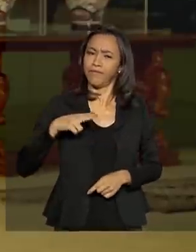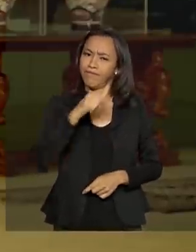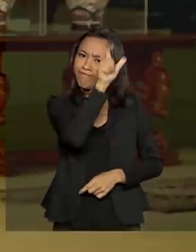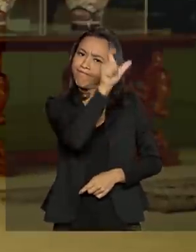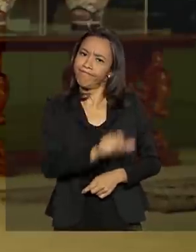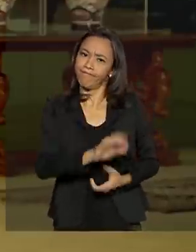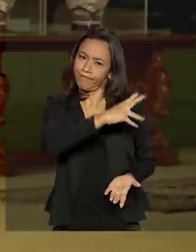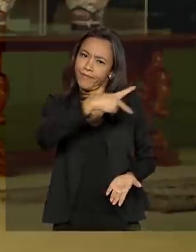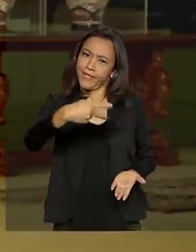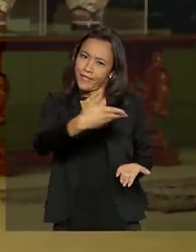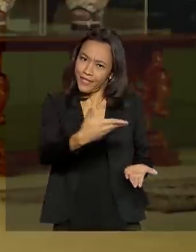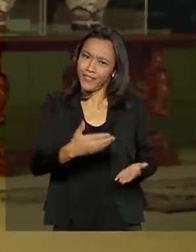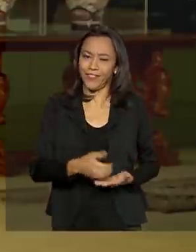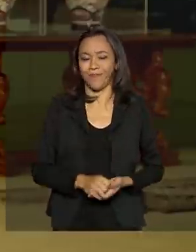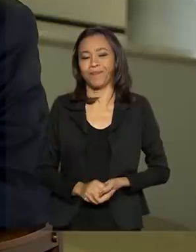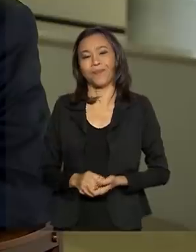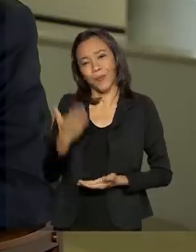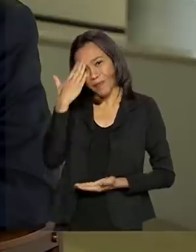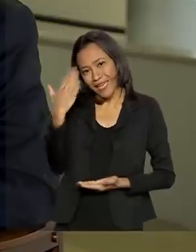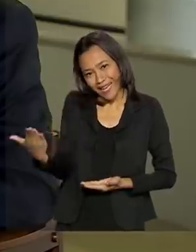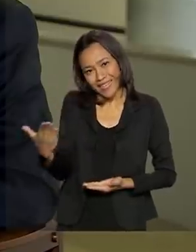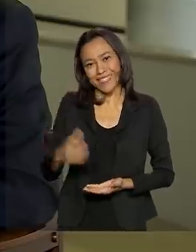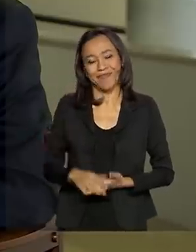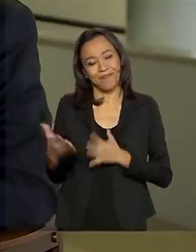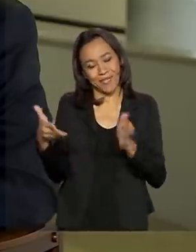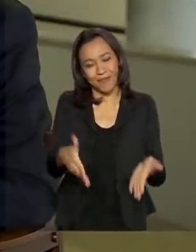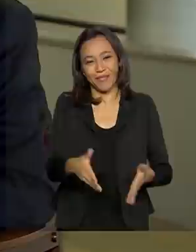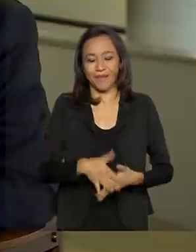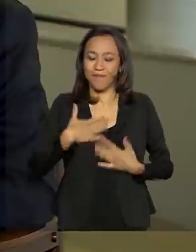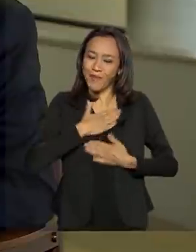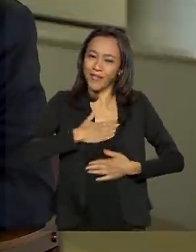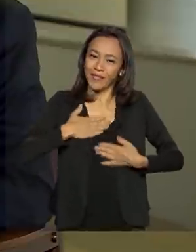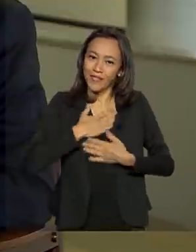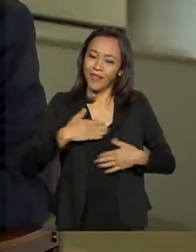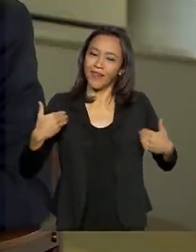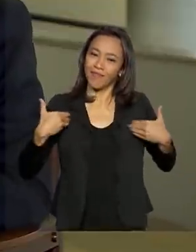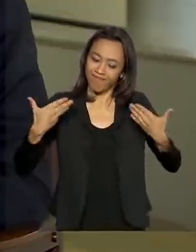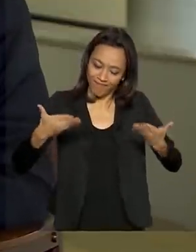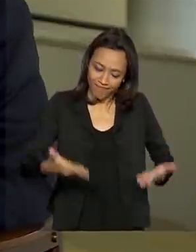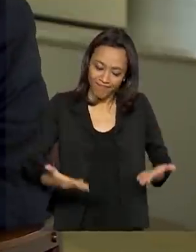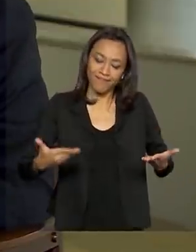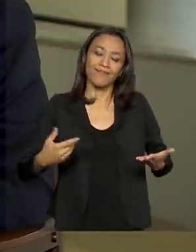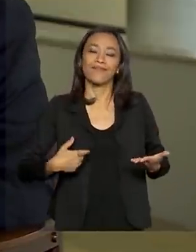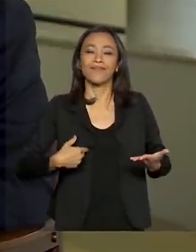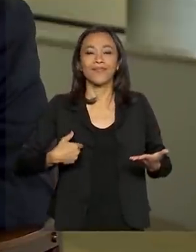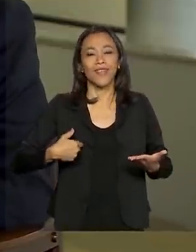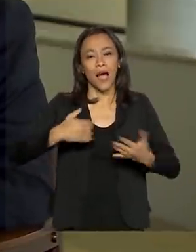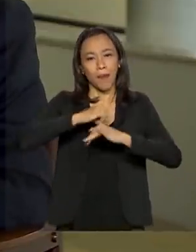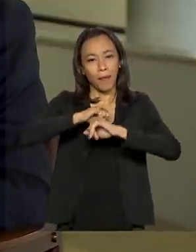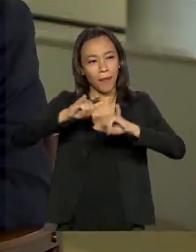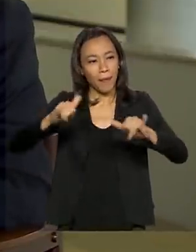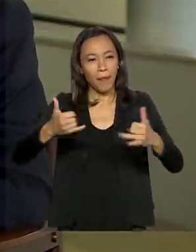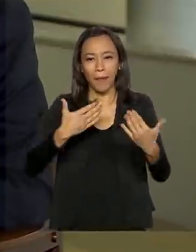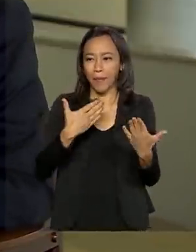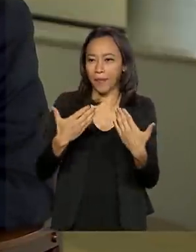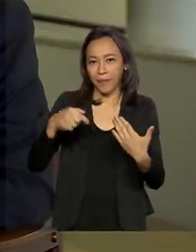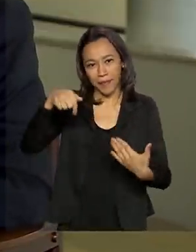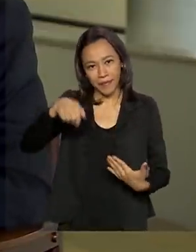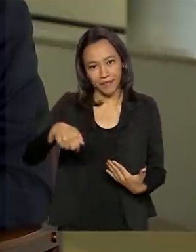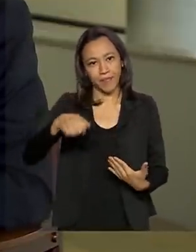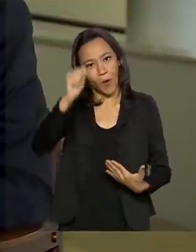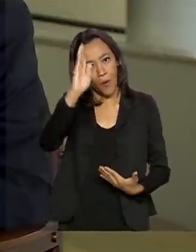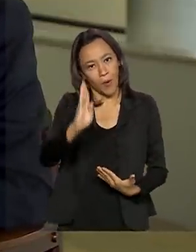Olá, ministro, obrigada pela sua participação. Boa noite, é um prazer muito grande poder me dirigir aos brasileiros e brasileiras